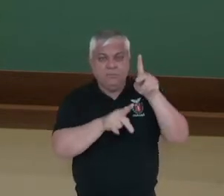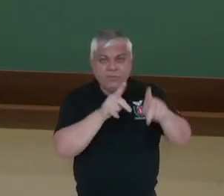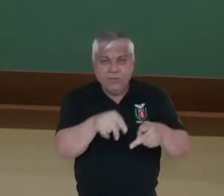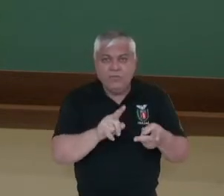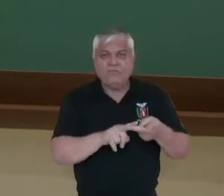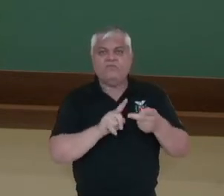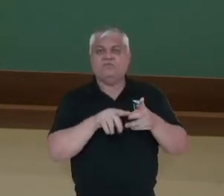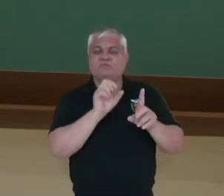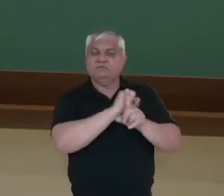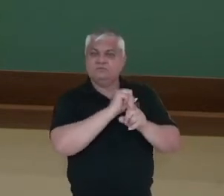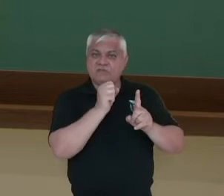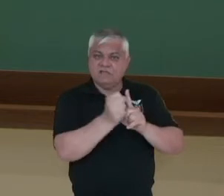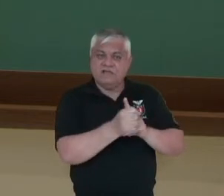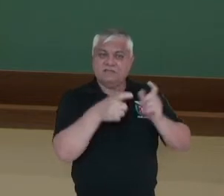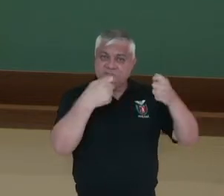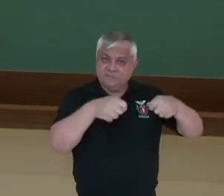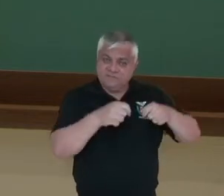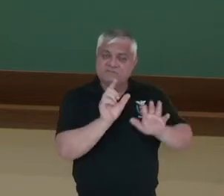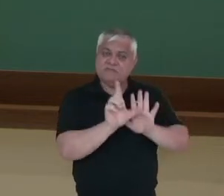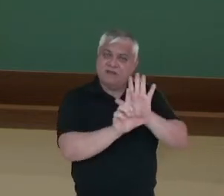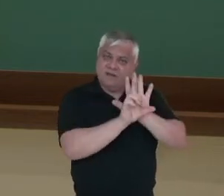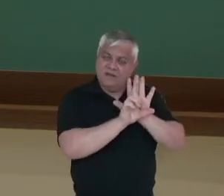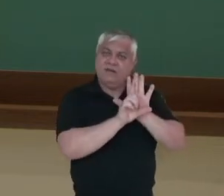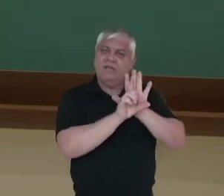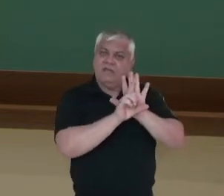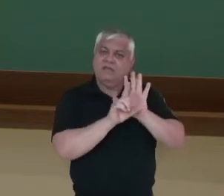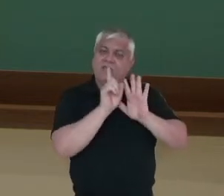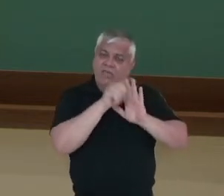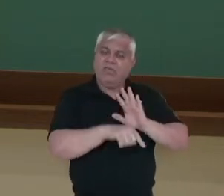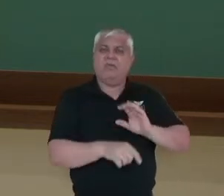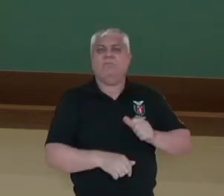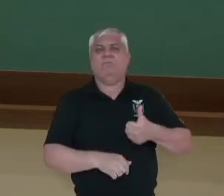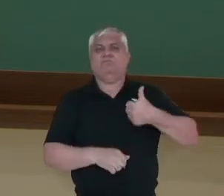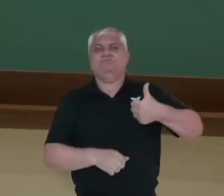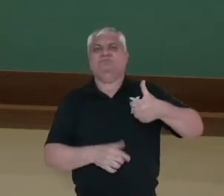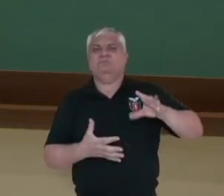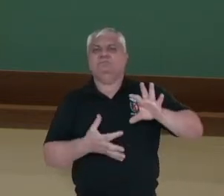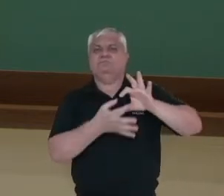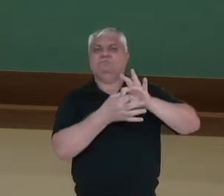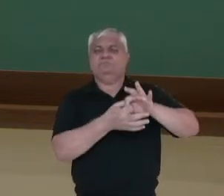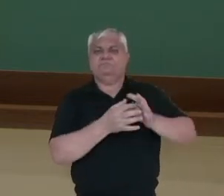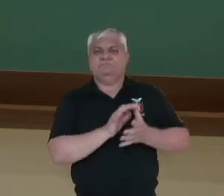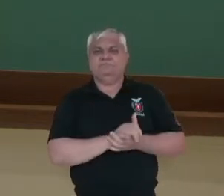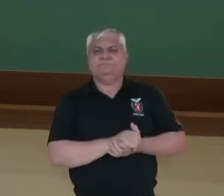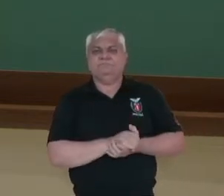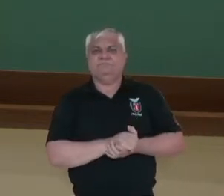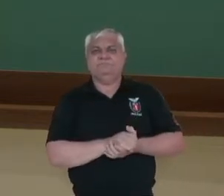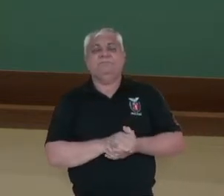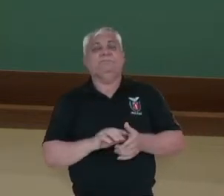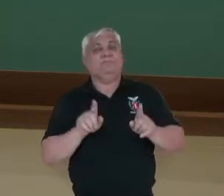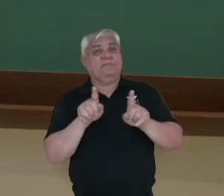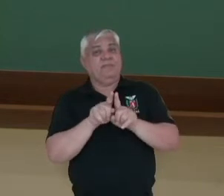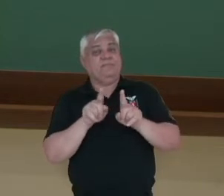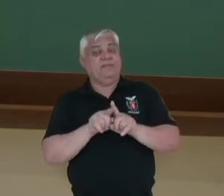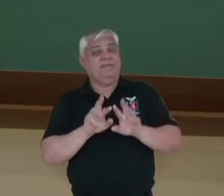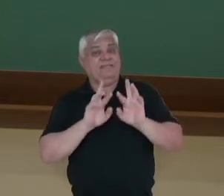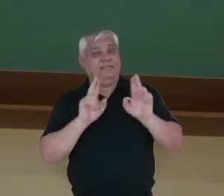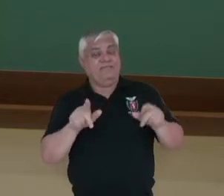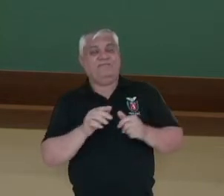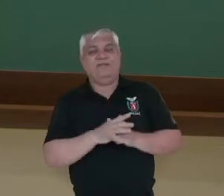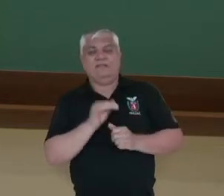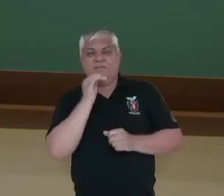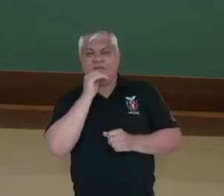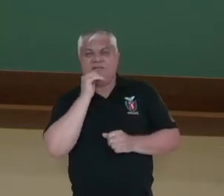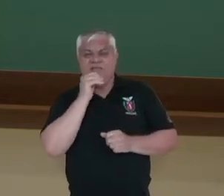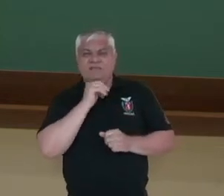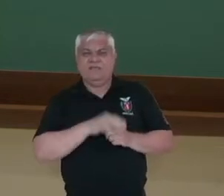das necessidades que estes contextos distintos nos colocam. E, ao contrário de podar a